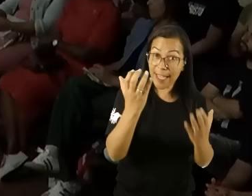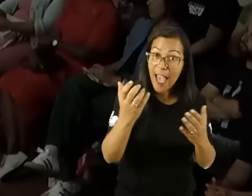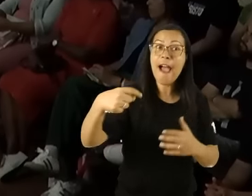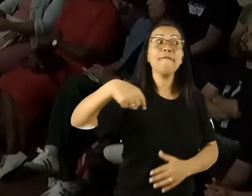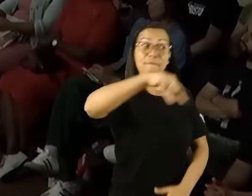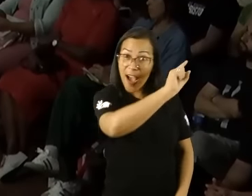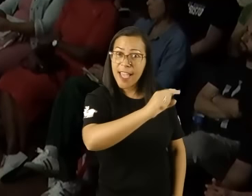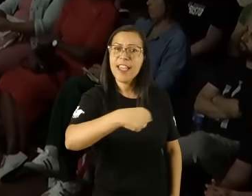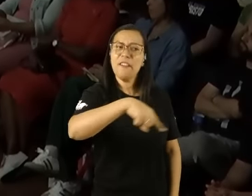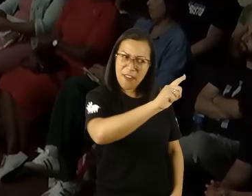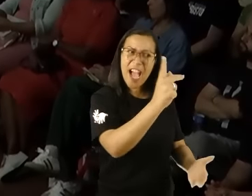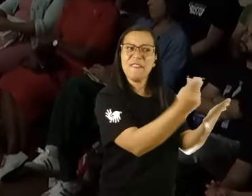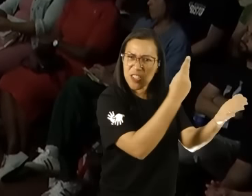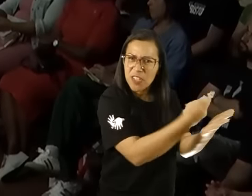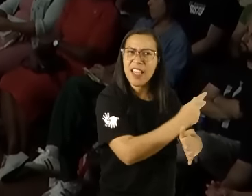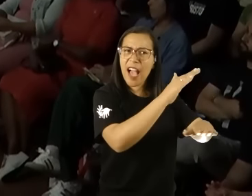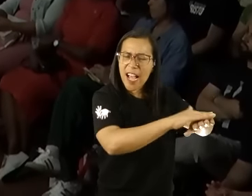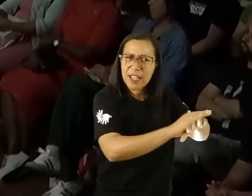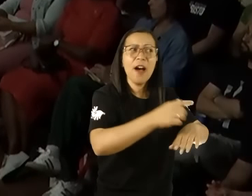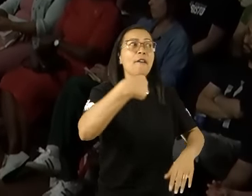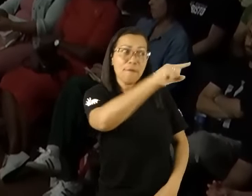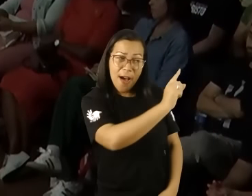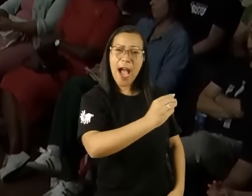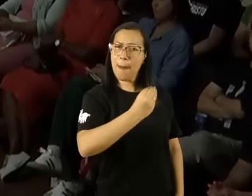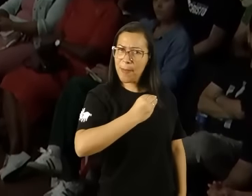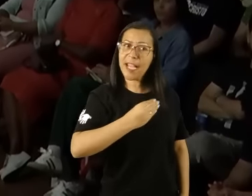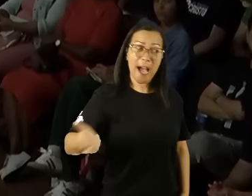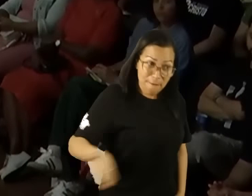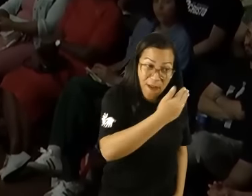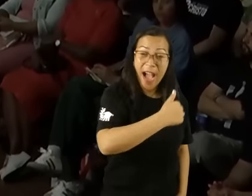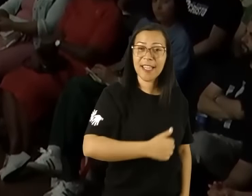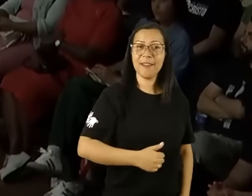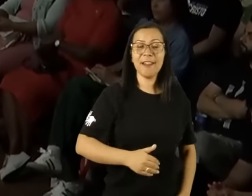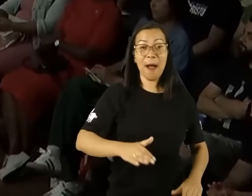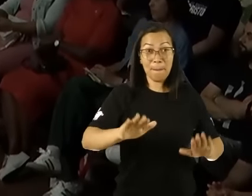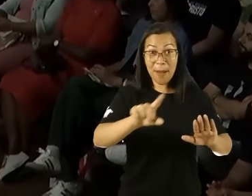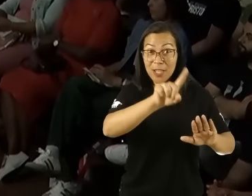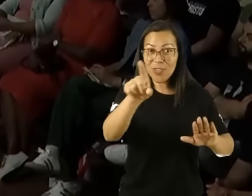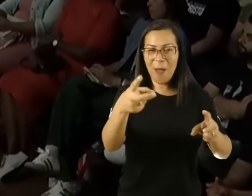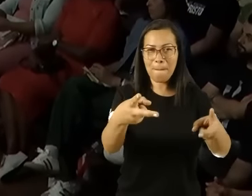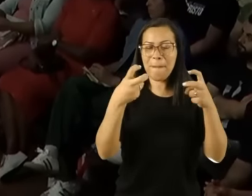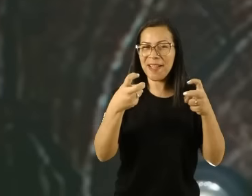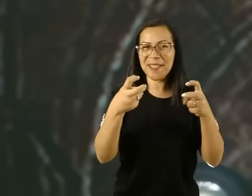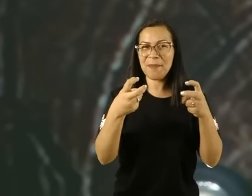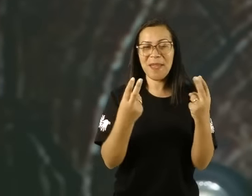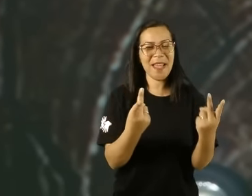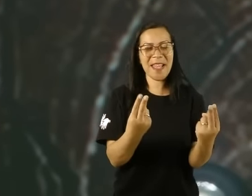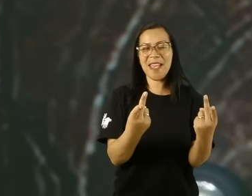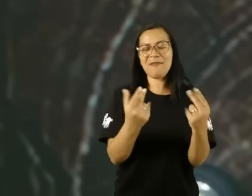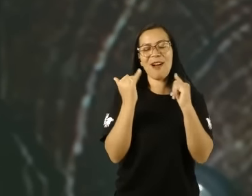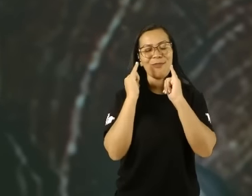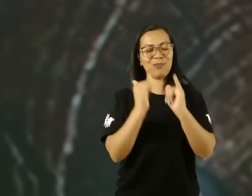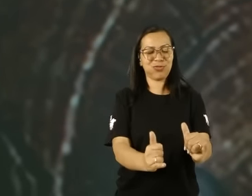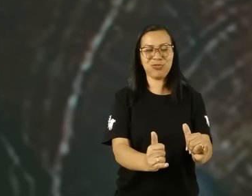que nada mais é como parecia, nada é mais como foi um dia. Sua segurança não está em coisas, sua segurança está